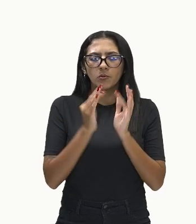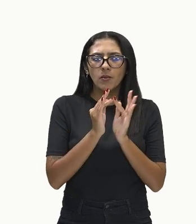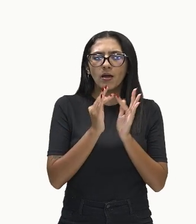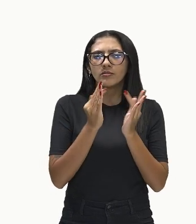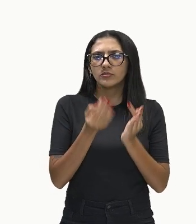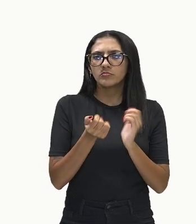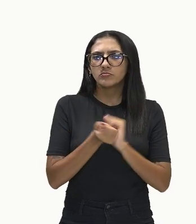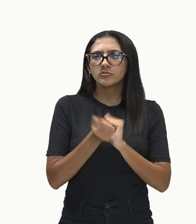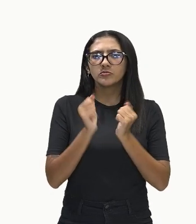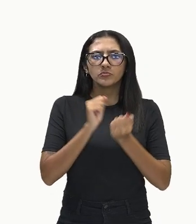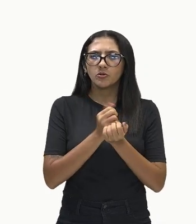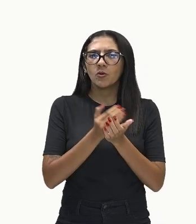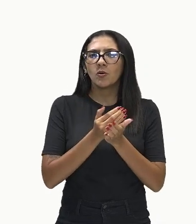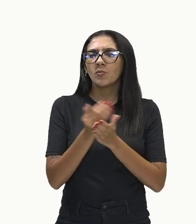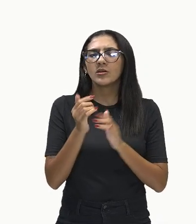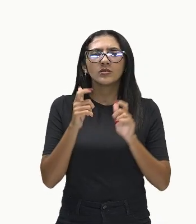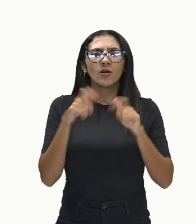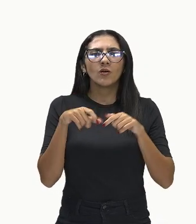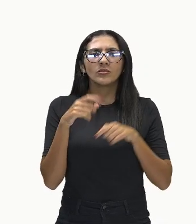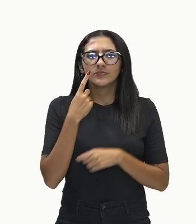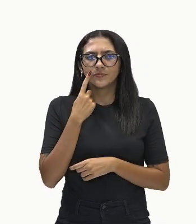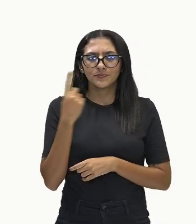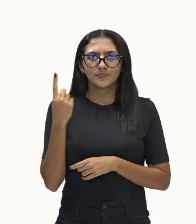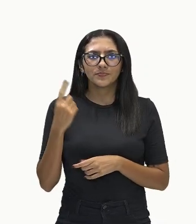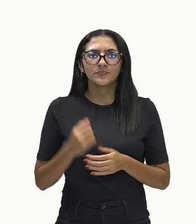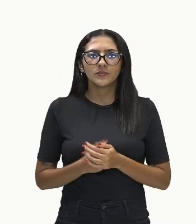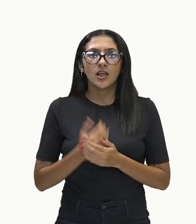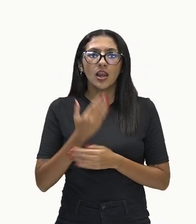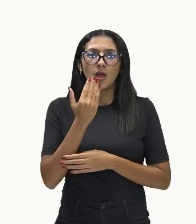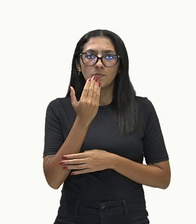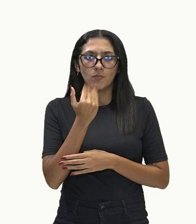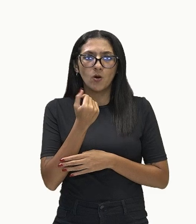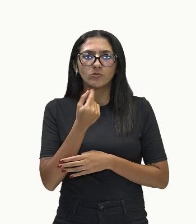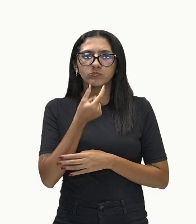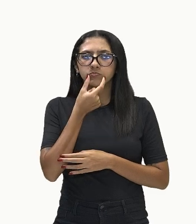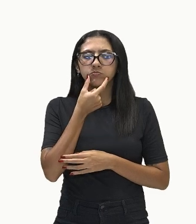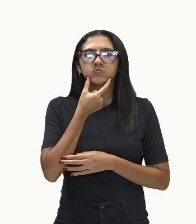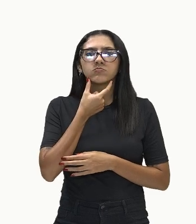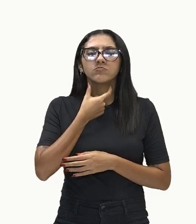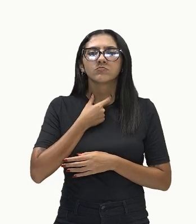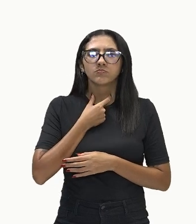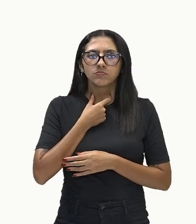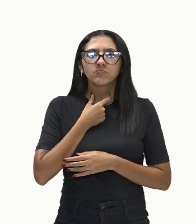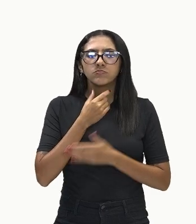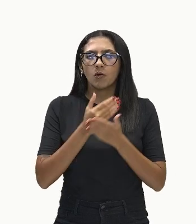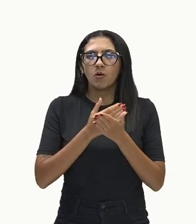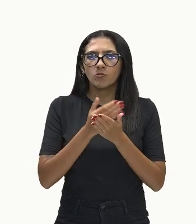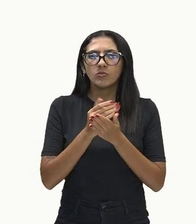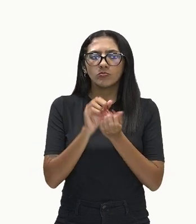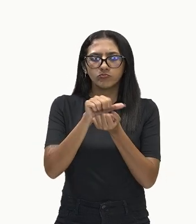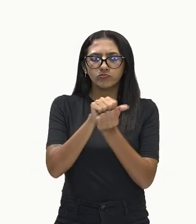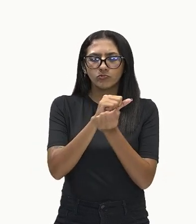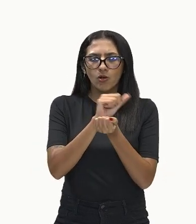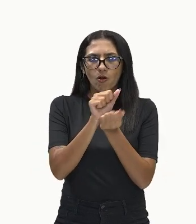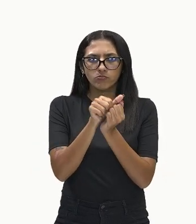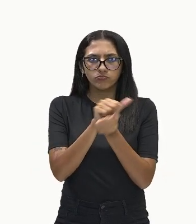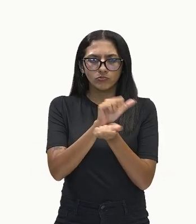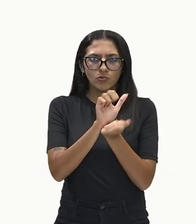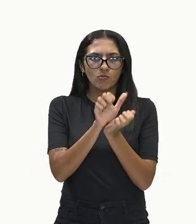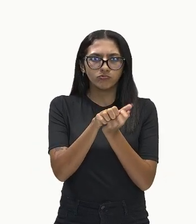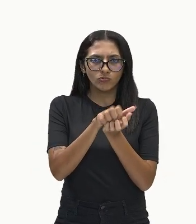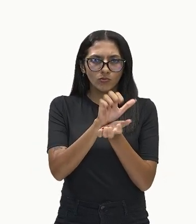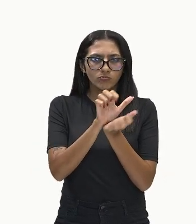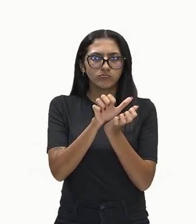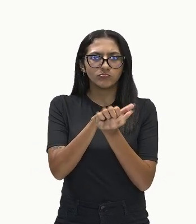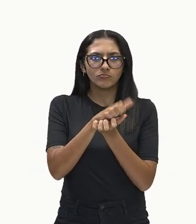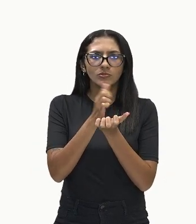se inicia onde, professora? Na boca, com o nosso processo de mastigação, fazendo